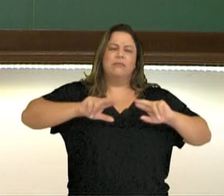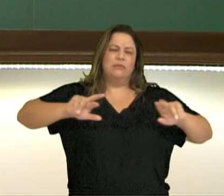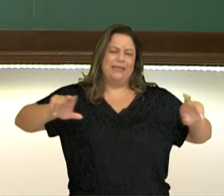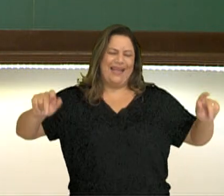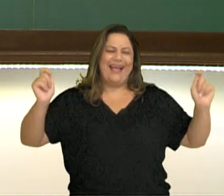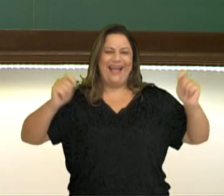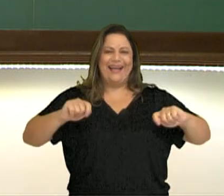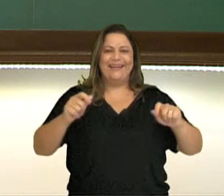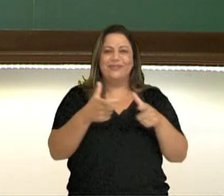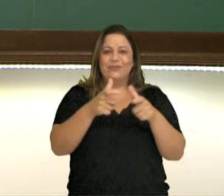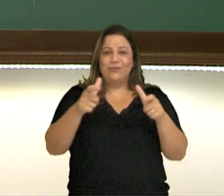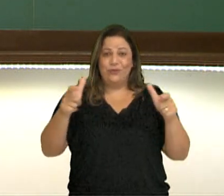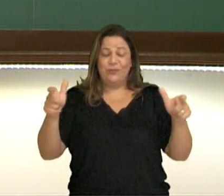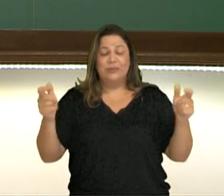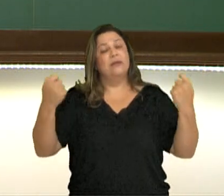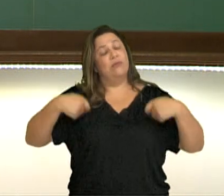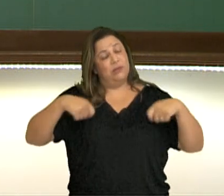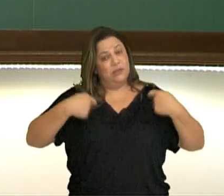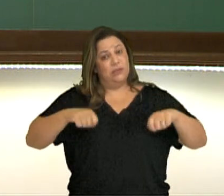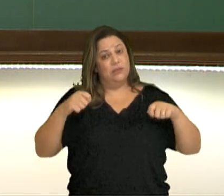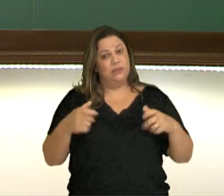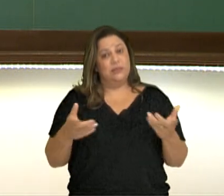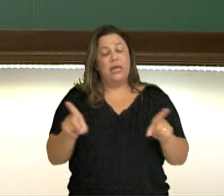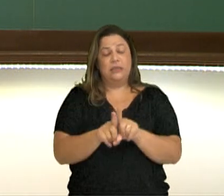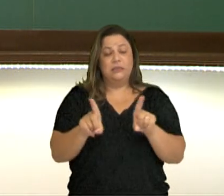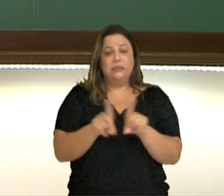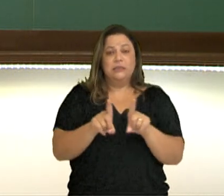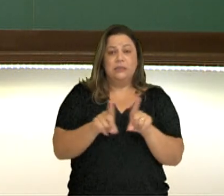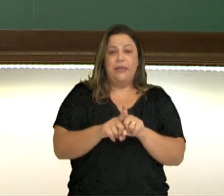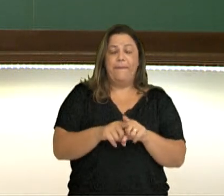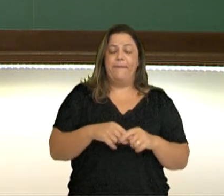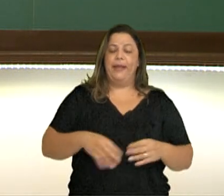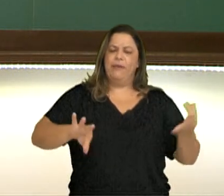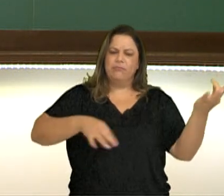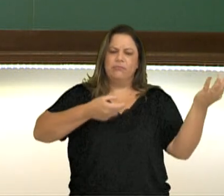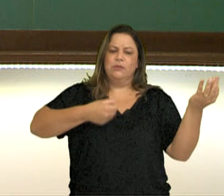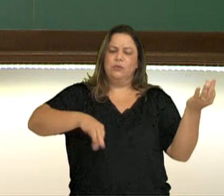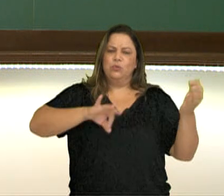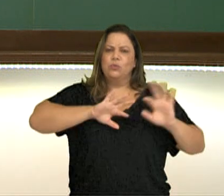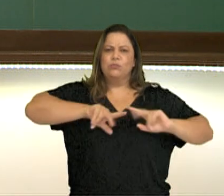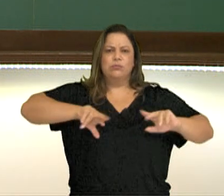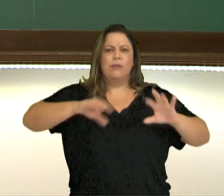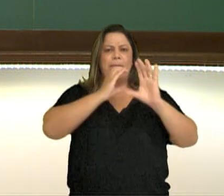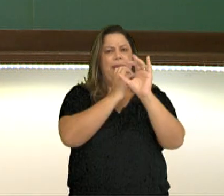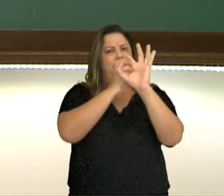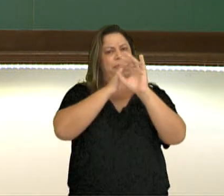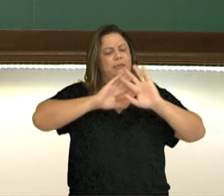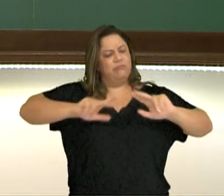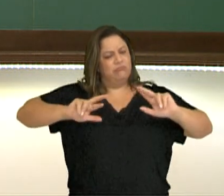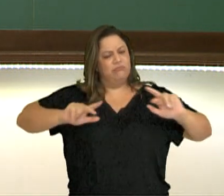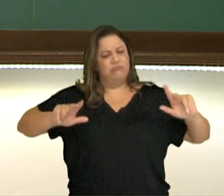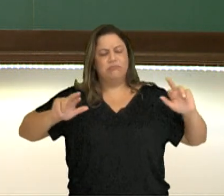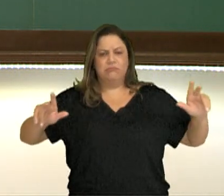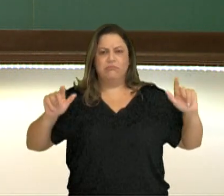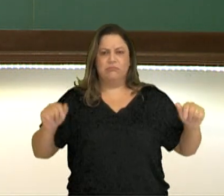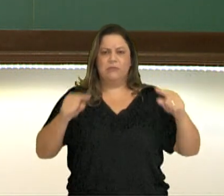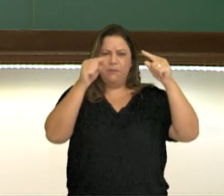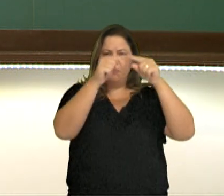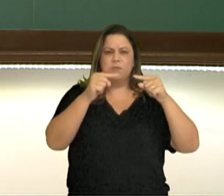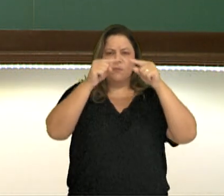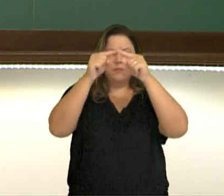história na humanidade, foi necessário que ampliasse o número de instrumentistas na execução de uma